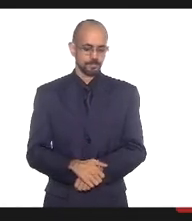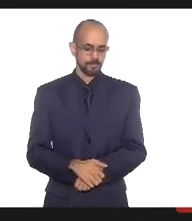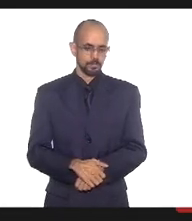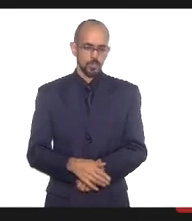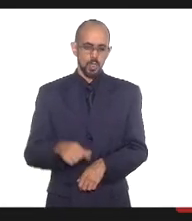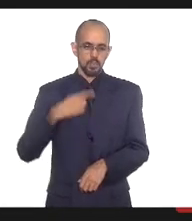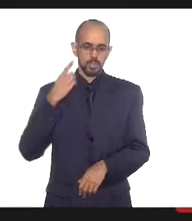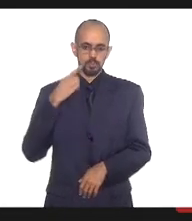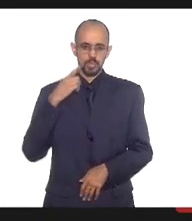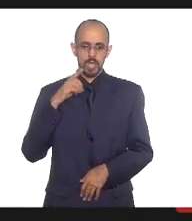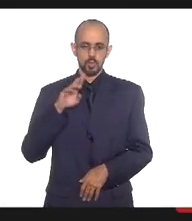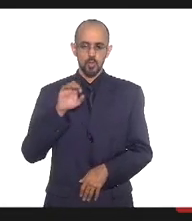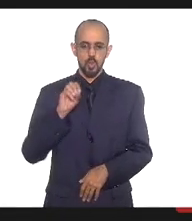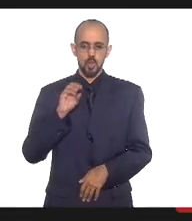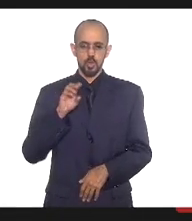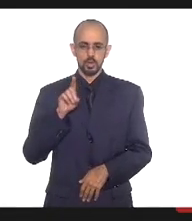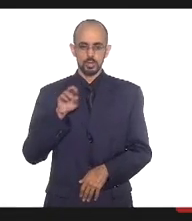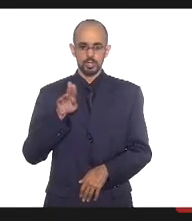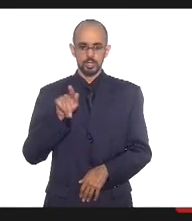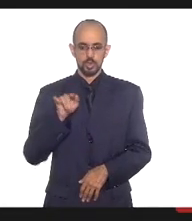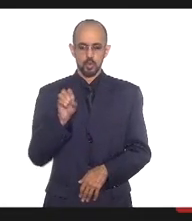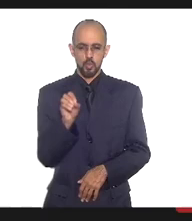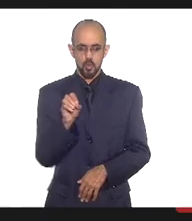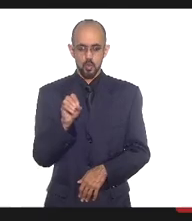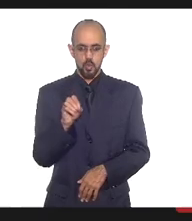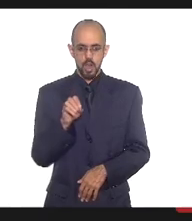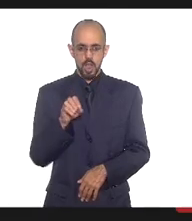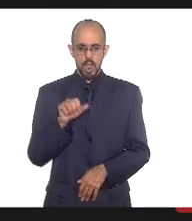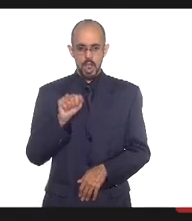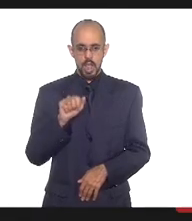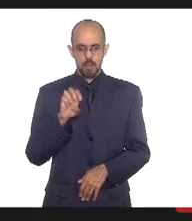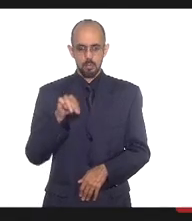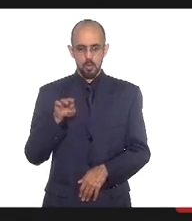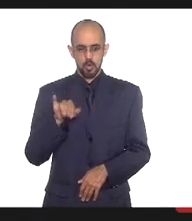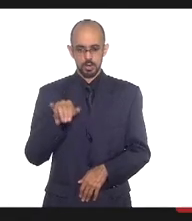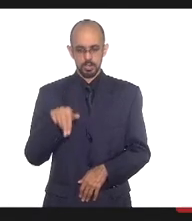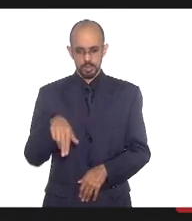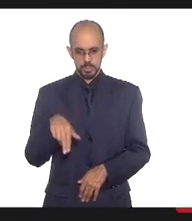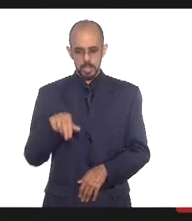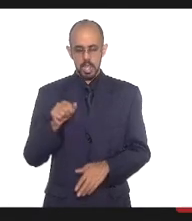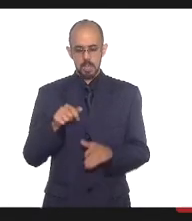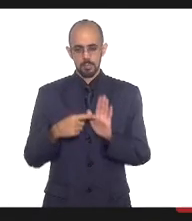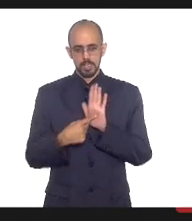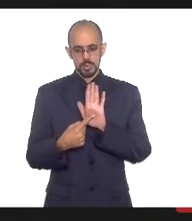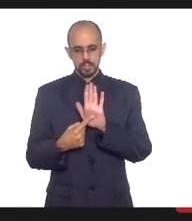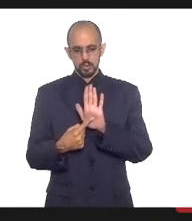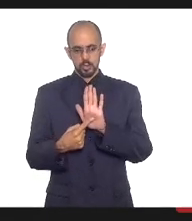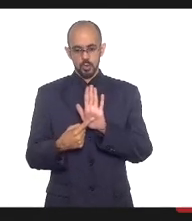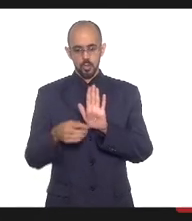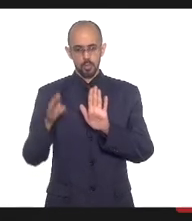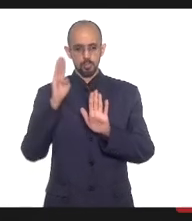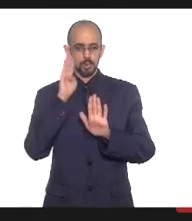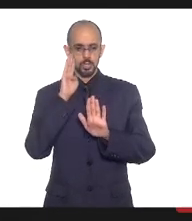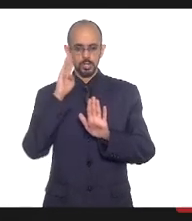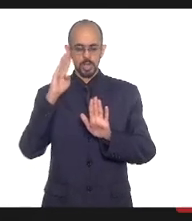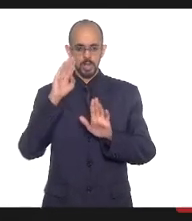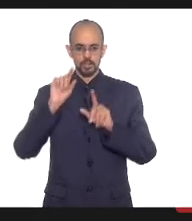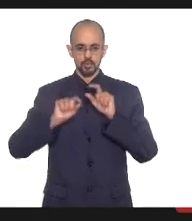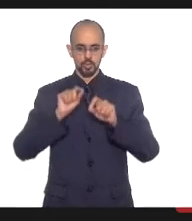deputado Rodrigo Amorim é Apresentou um PL que agora virou a lei que é prioridade